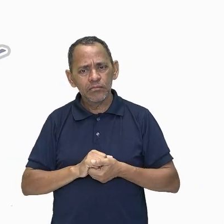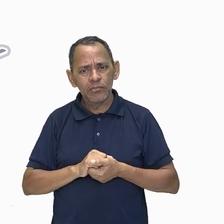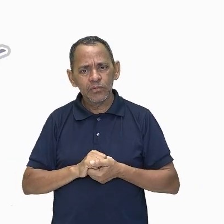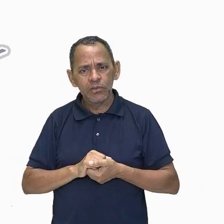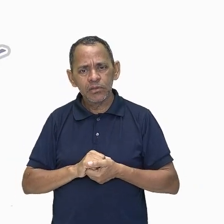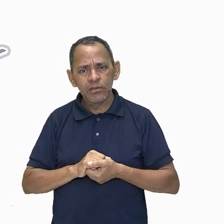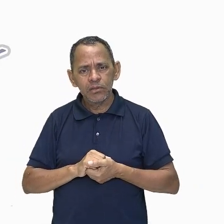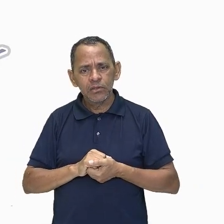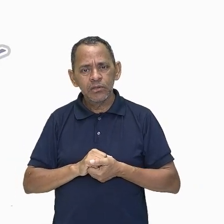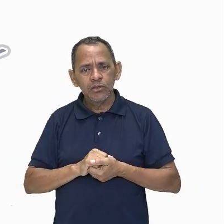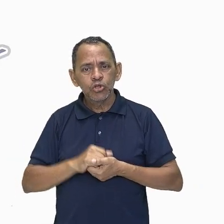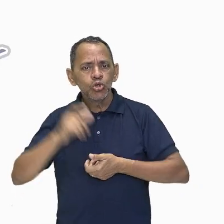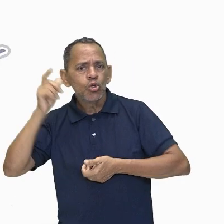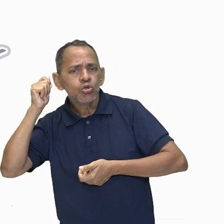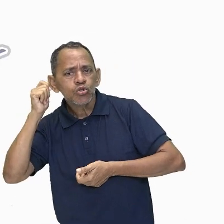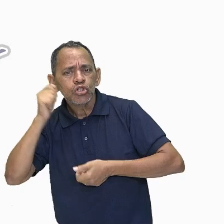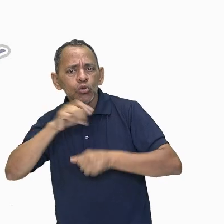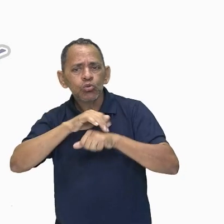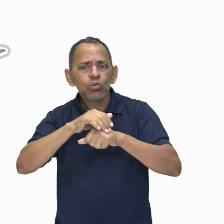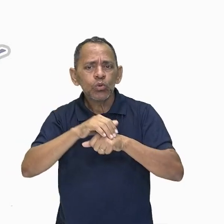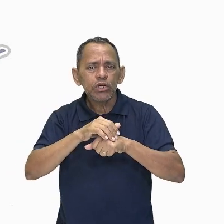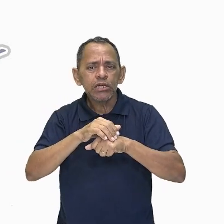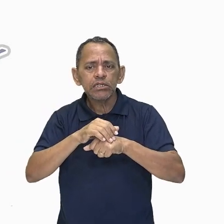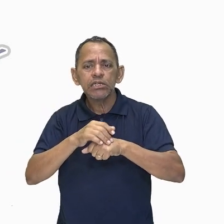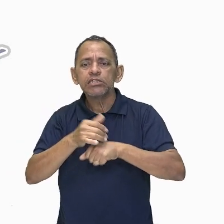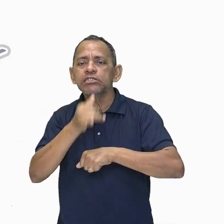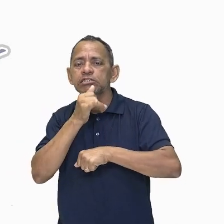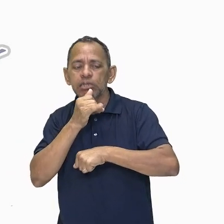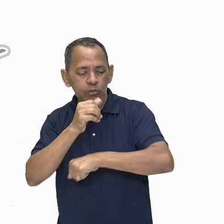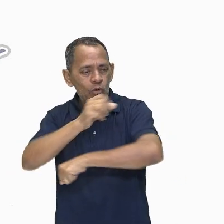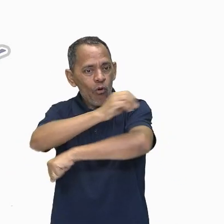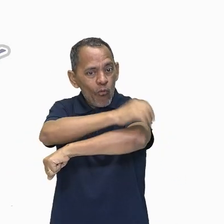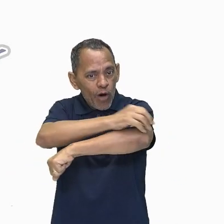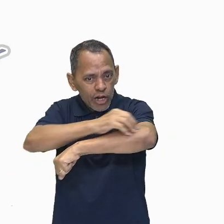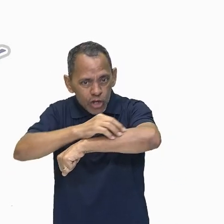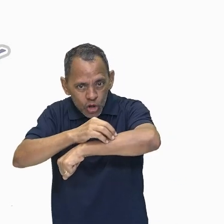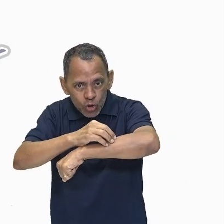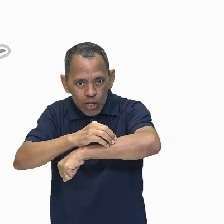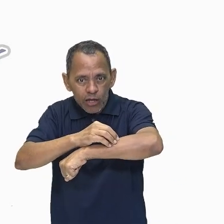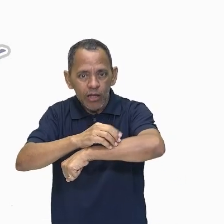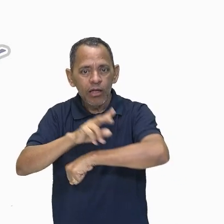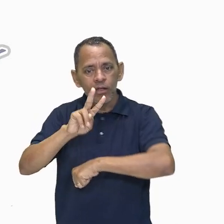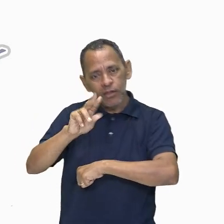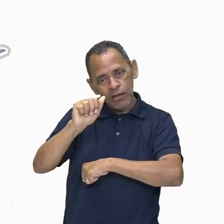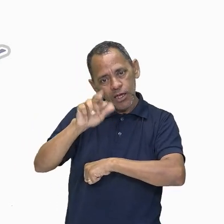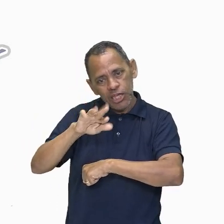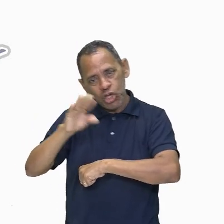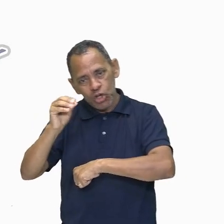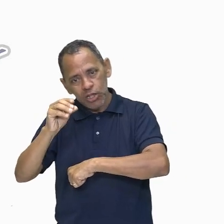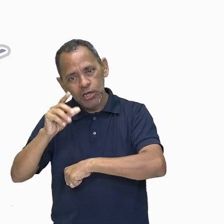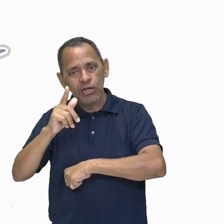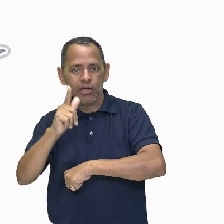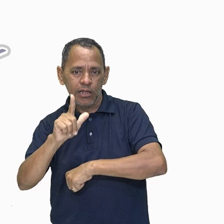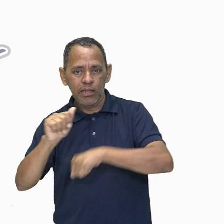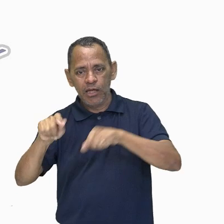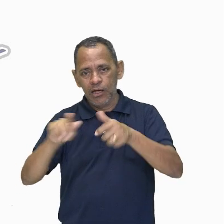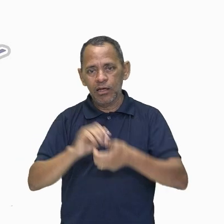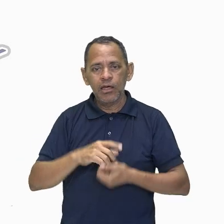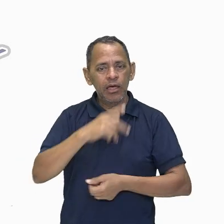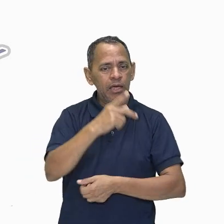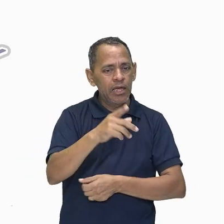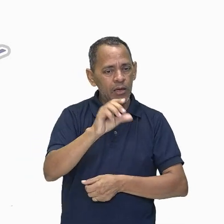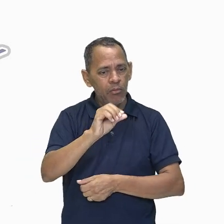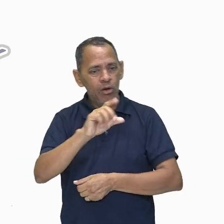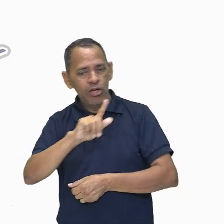ouvimos falar em doenças como a varíola e a poliomielite? Você conhece alguém que já tenha tido varíola? Acredito que não, pois essa doença